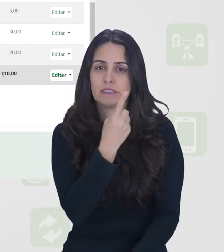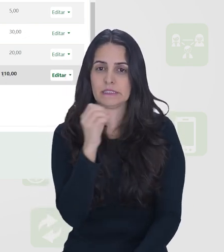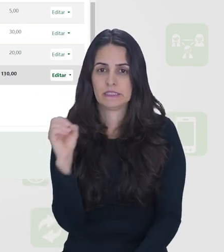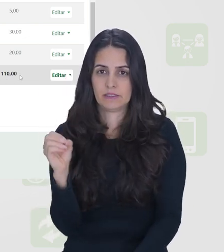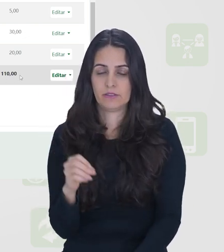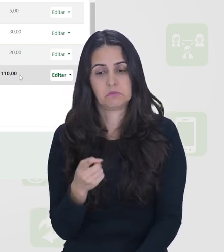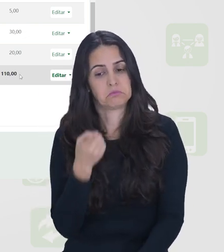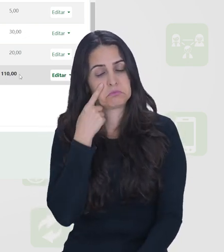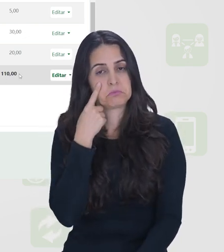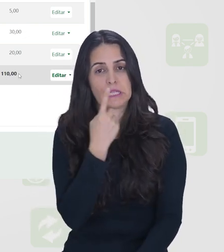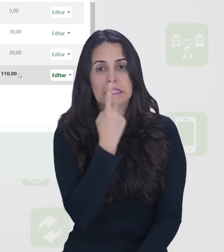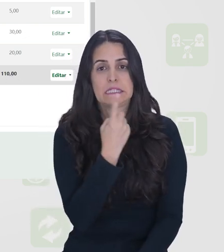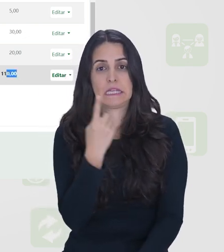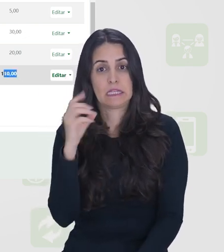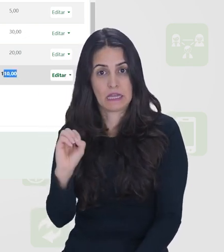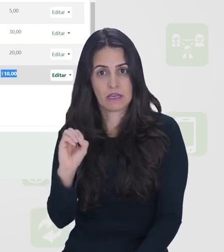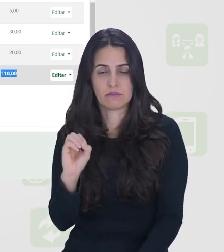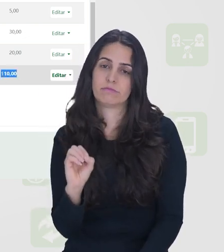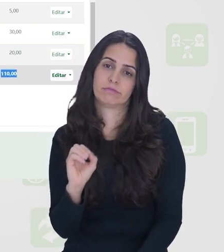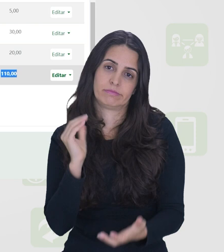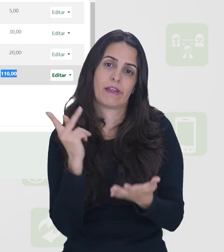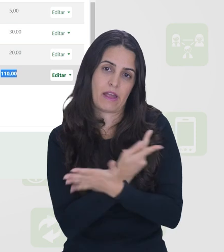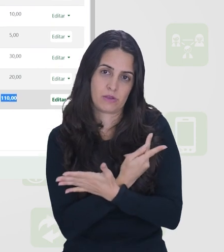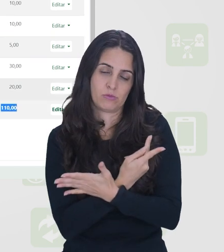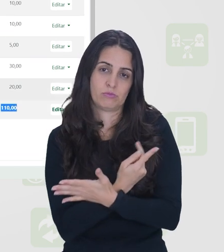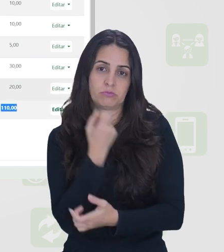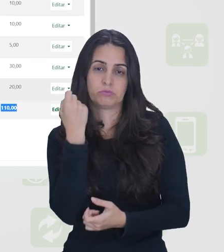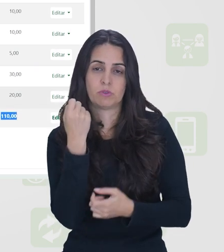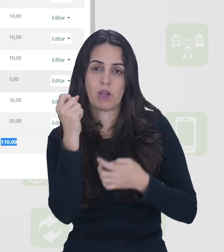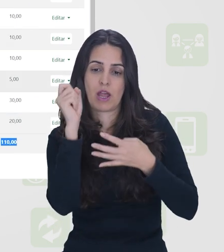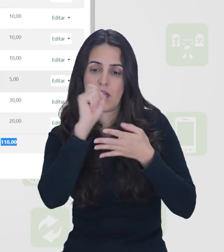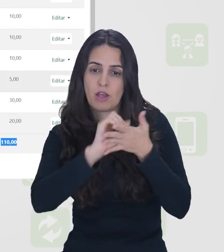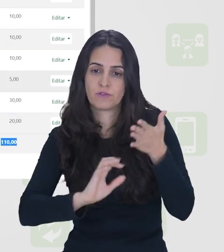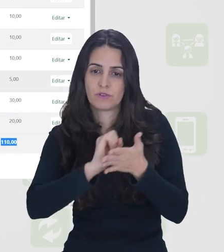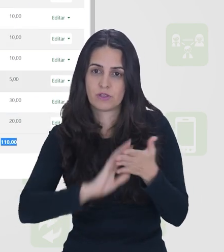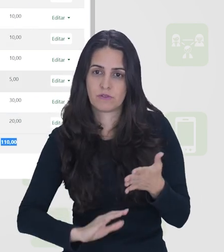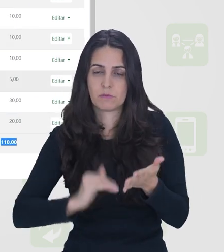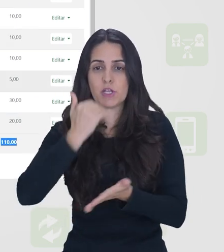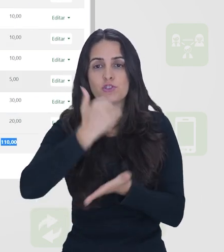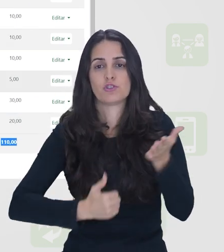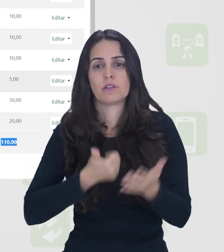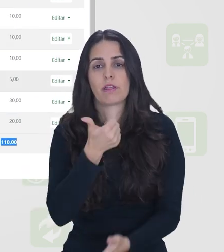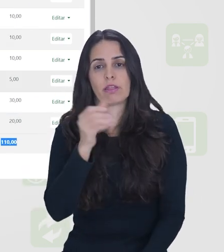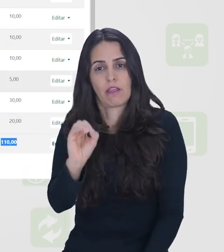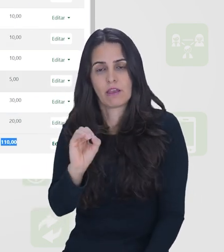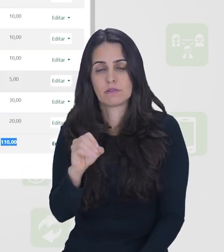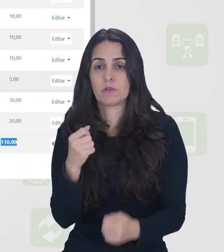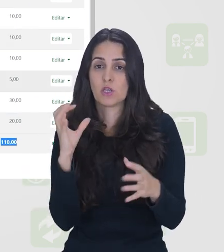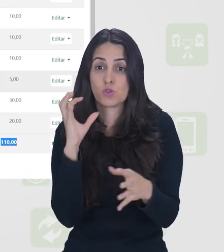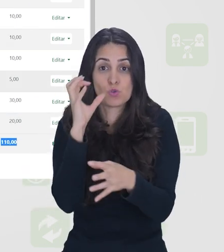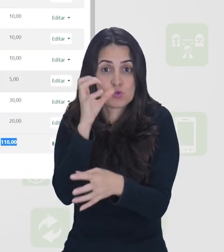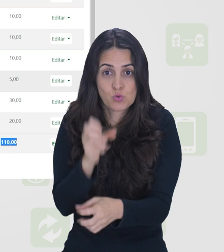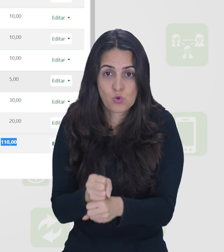nesse caso tá aparecendo 110 Então eu preciso tirar 10 pontos de alguma atividade né eu preciso ajustar para que